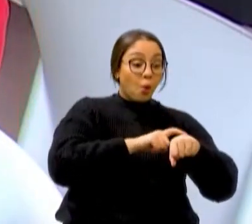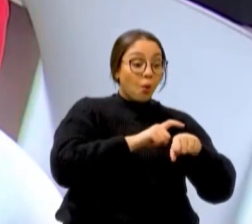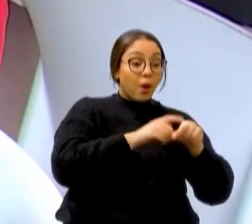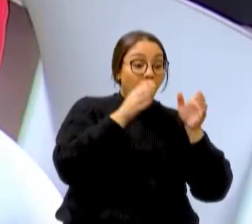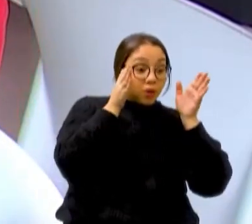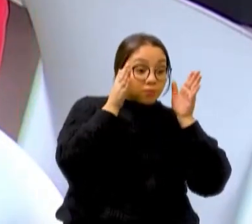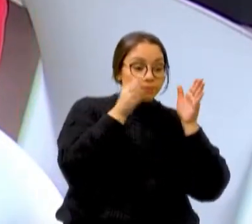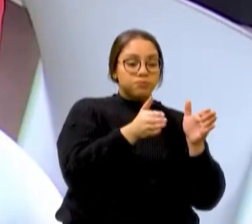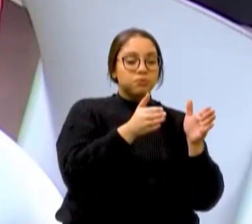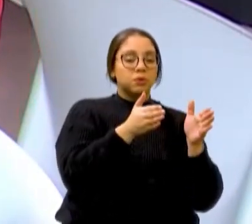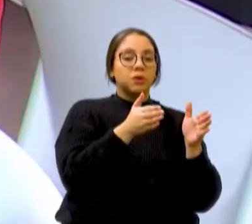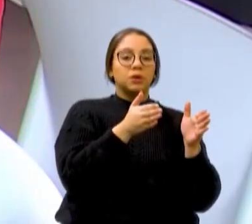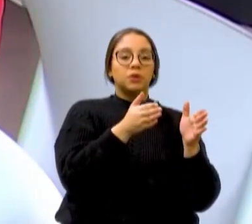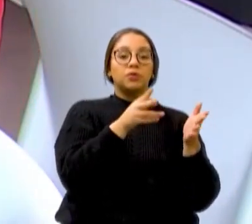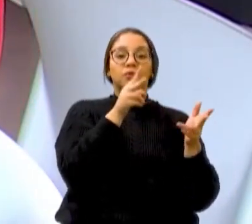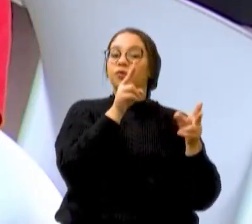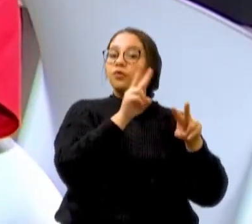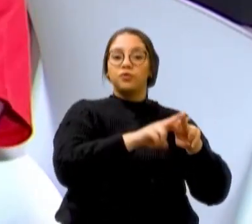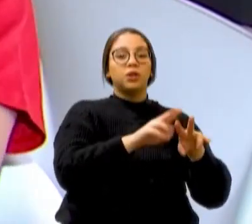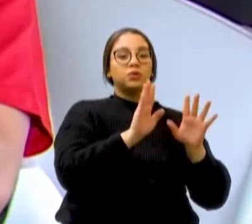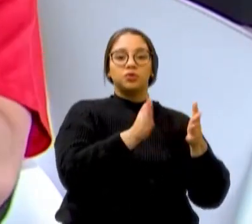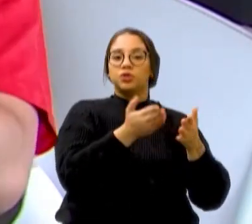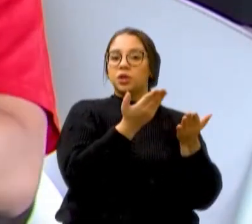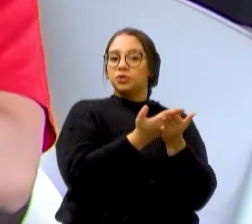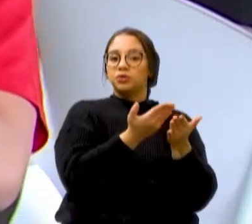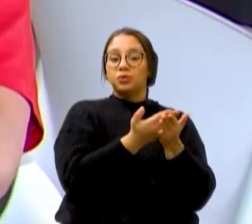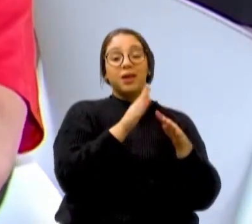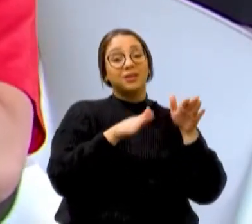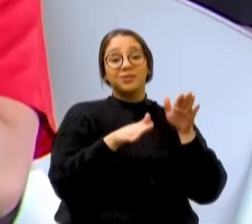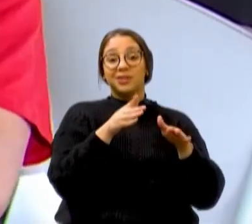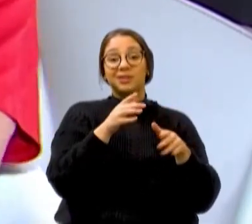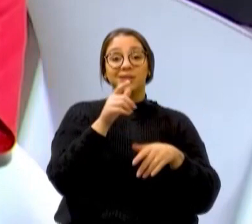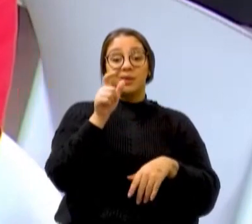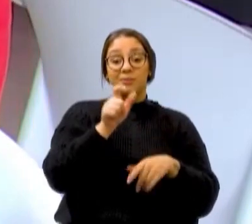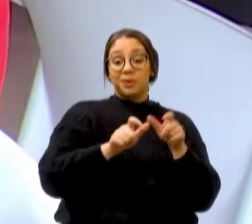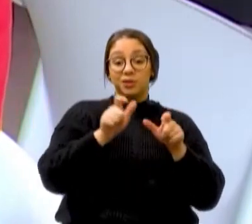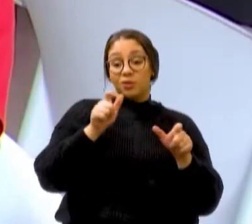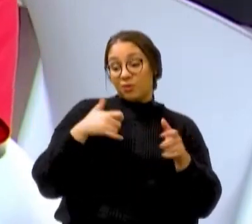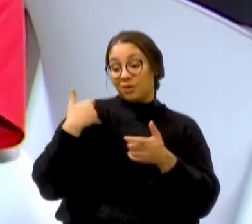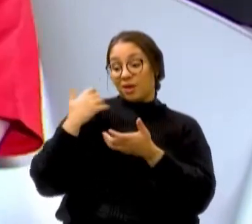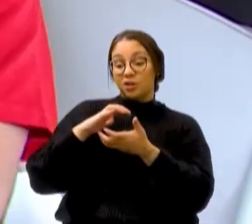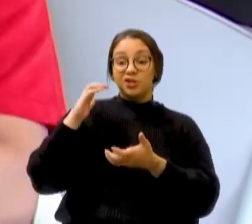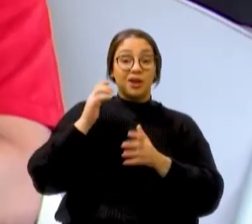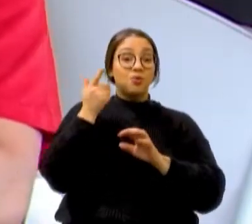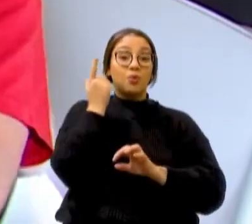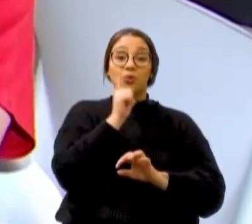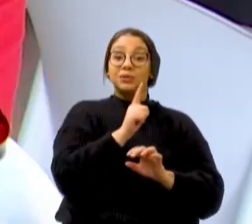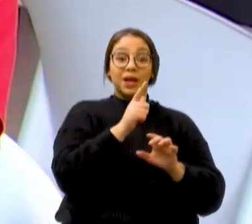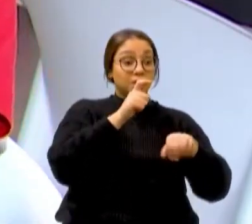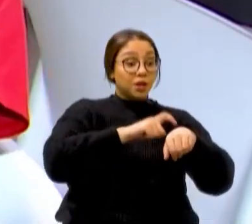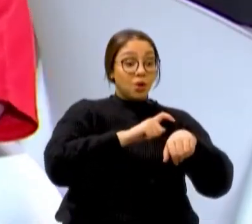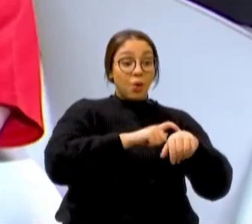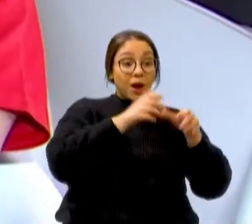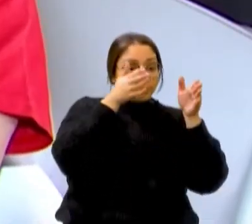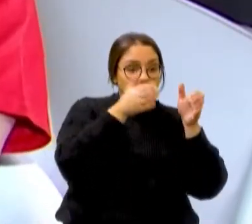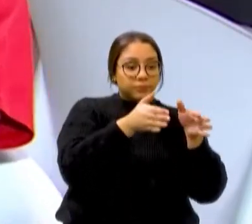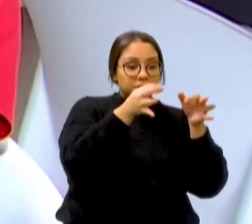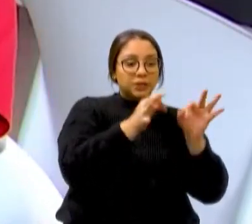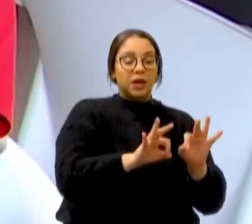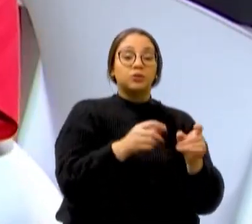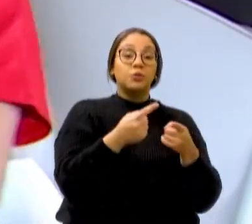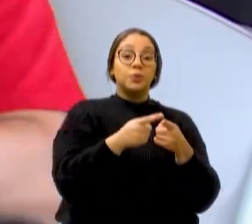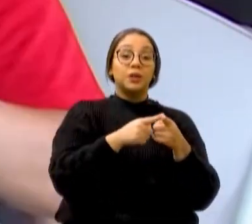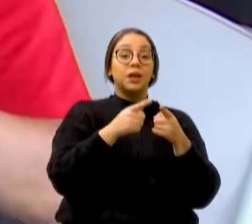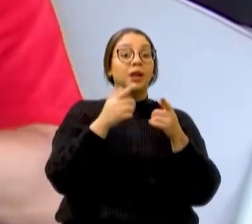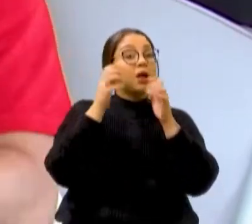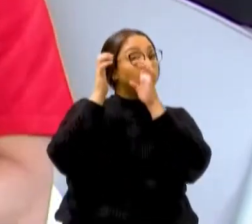horário fixo de estudo na medida do possível. Às vezes a pessoa, por ser mais velha, não consegue ter esse horário fixo, mas se puder, sempre estudar